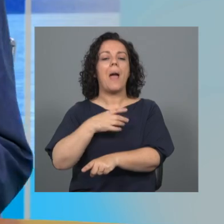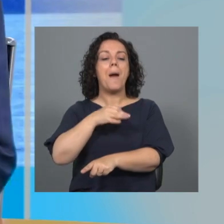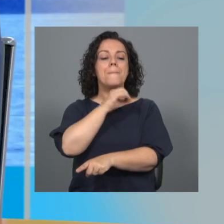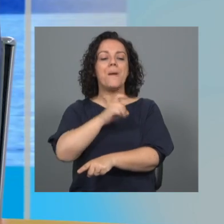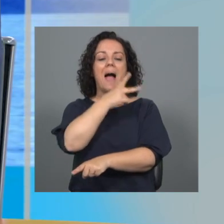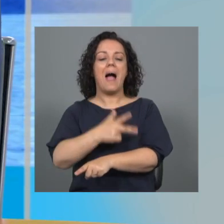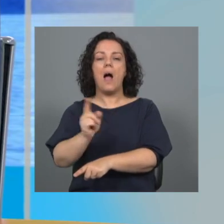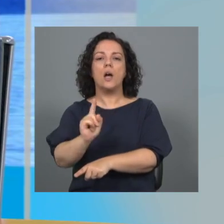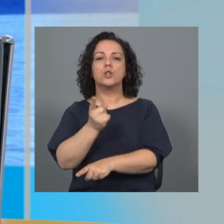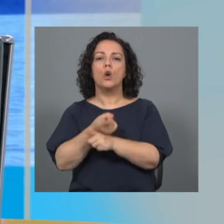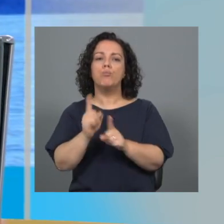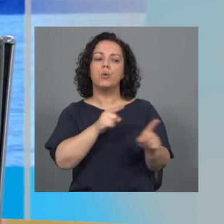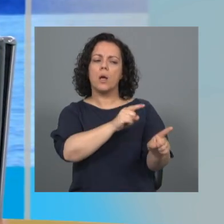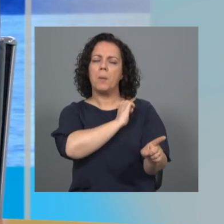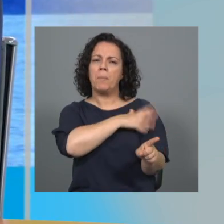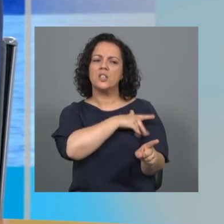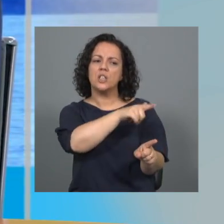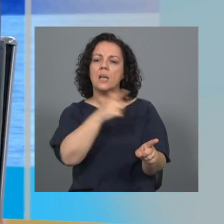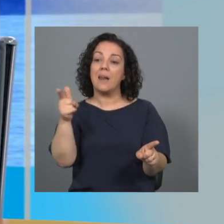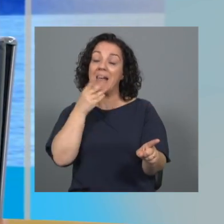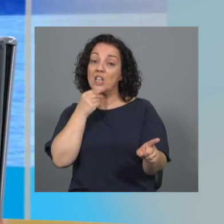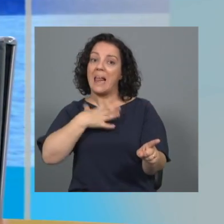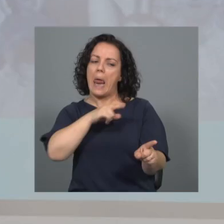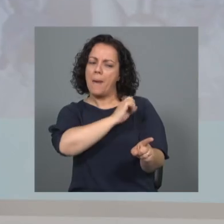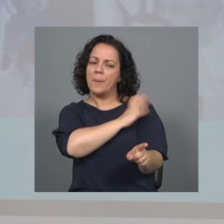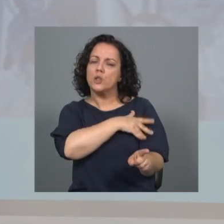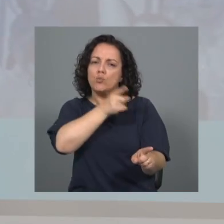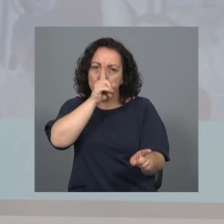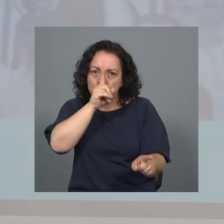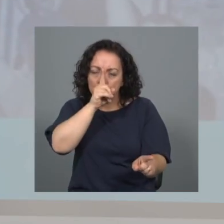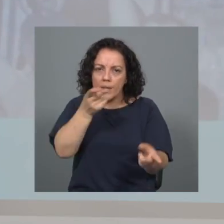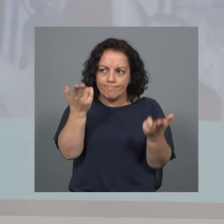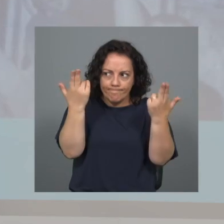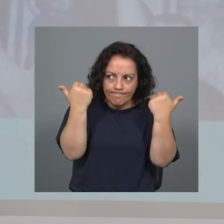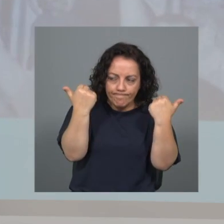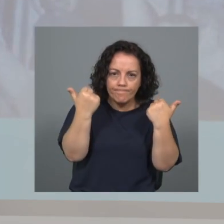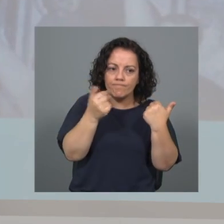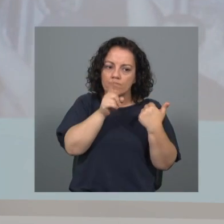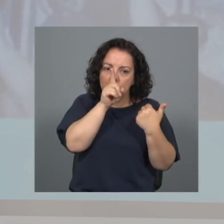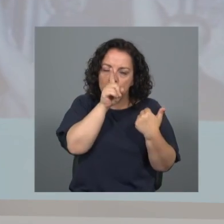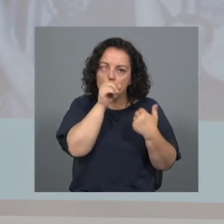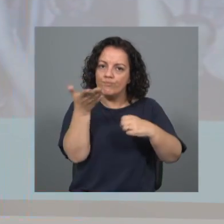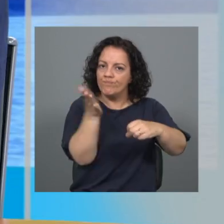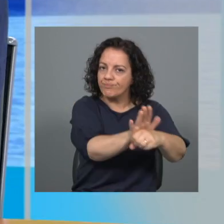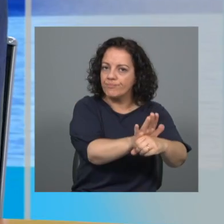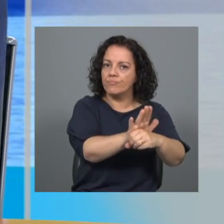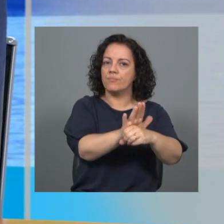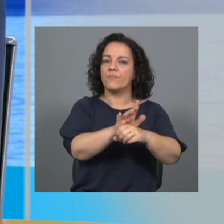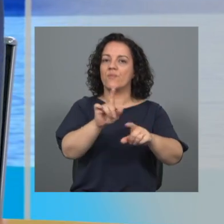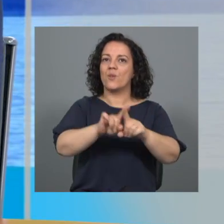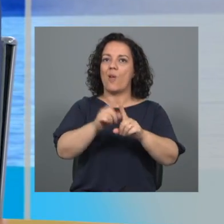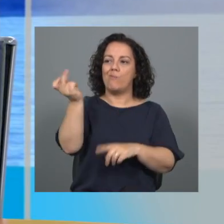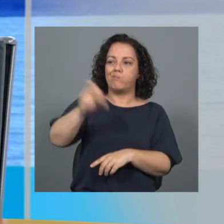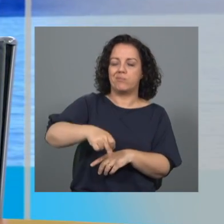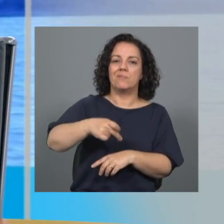sufocada, porque... E cada vez mais circunscrita, enclausurada, exatamente, aquele muro que foi...